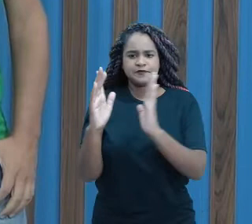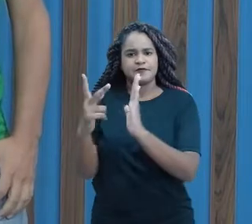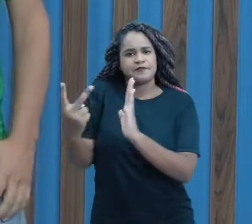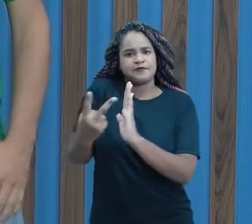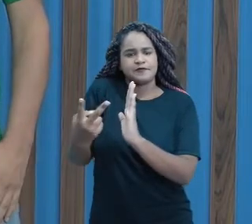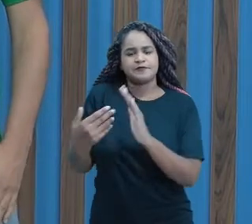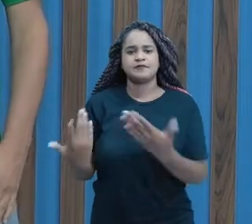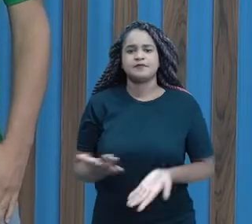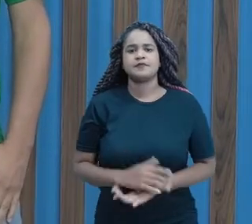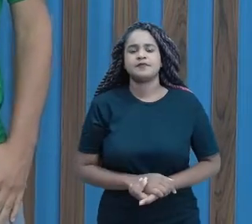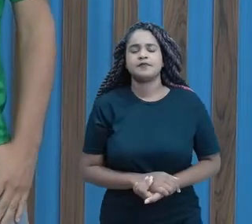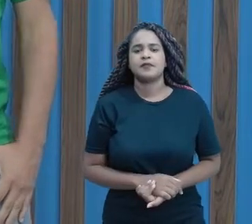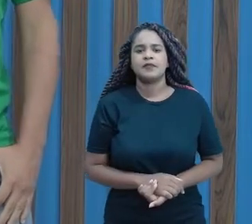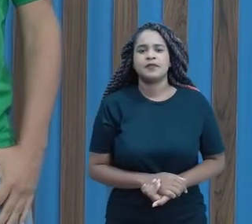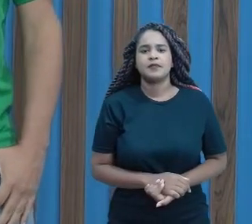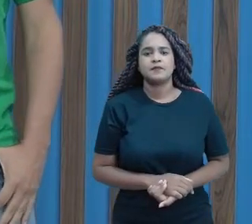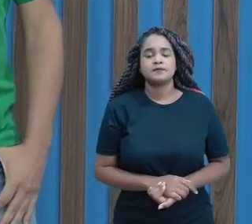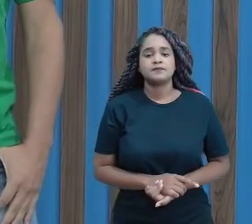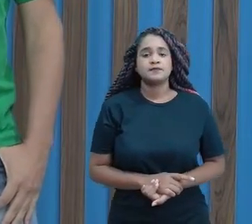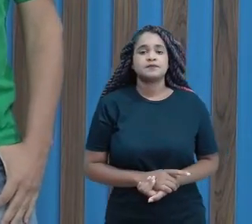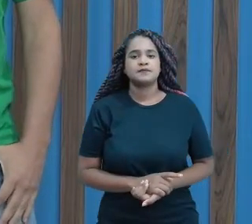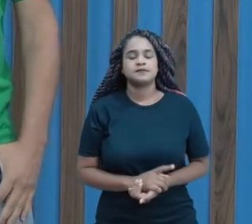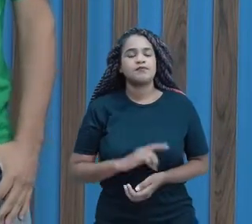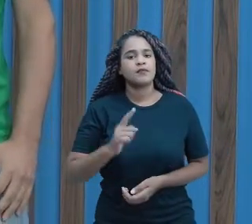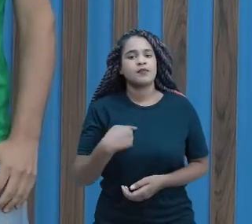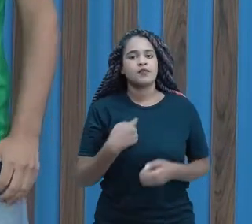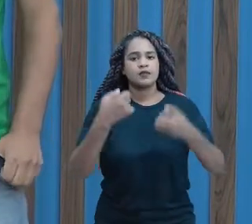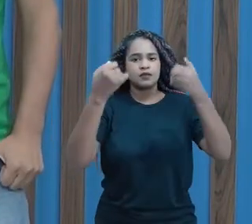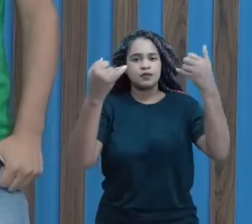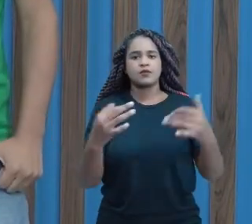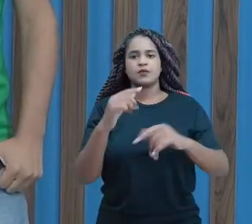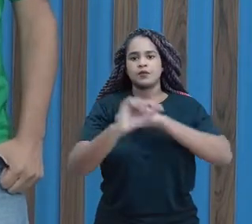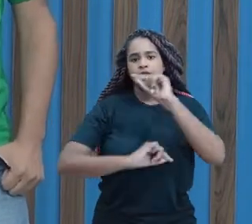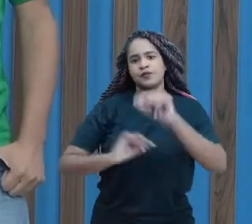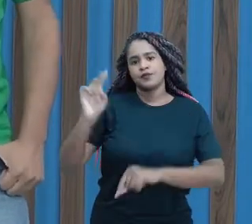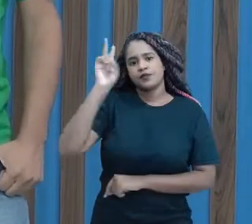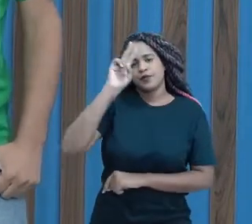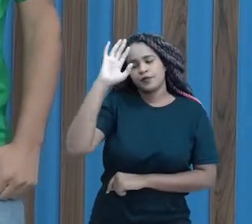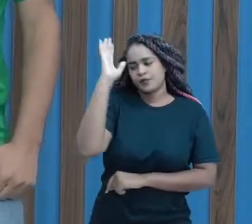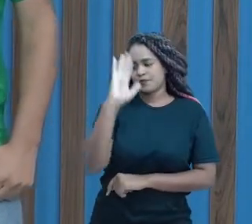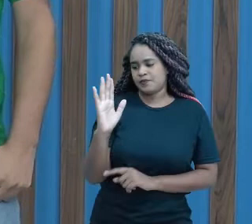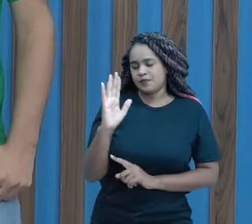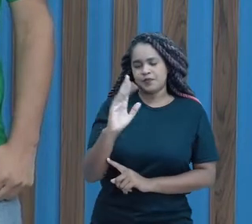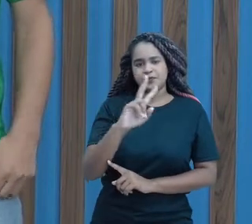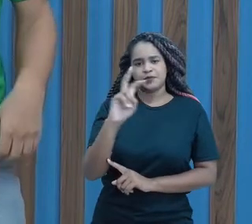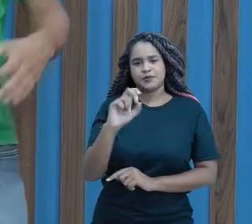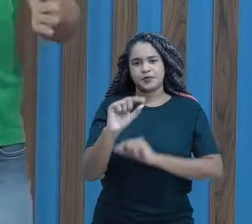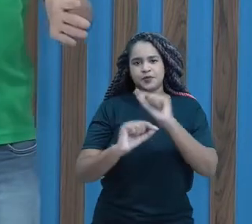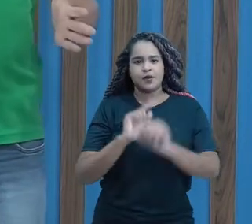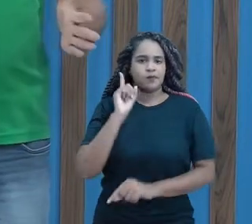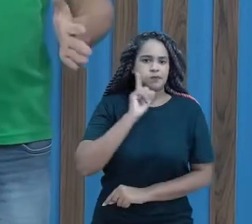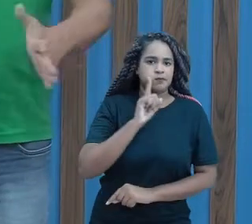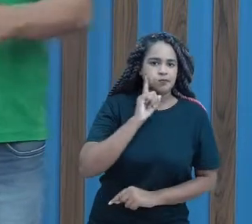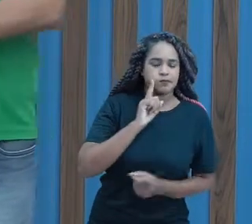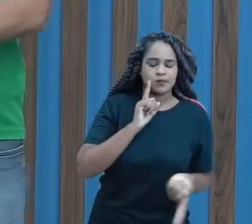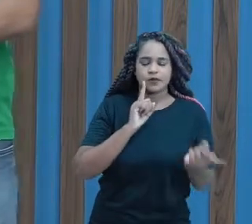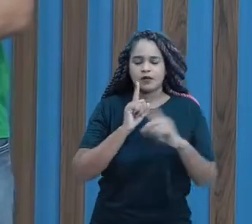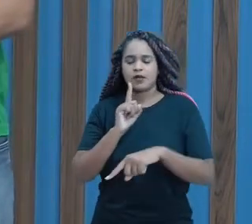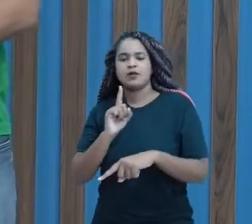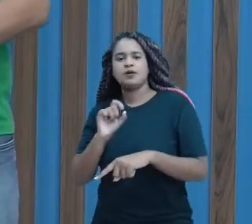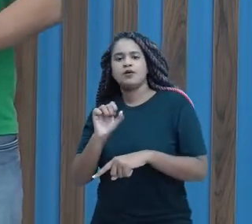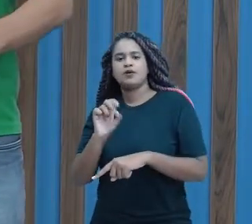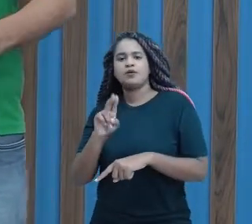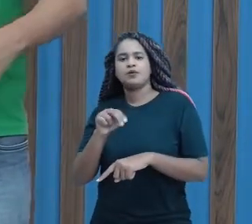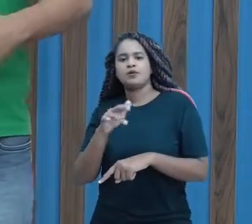algo que não passe por ela. A gente falou, por exemplo, na história do Brasil, o quanto a disputa entre Estados Unidos e União Soviética, entre o capitalismo e o